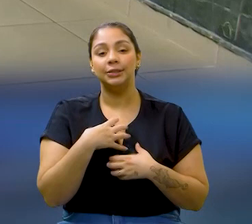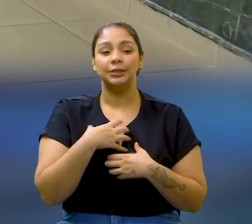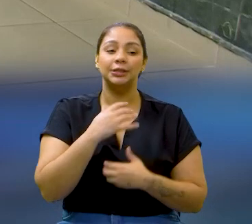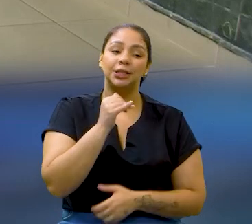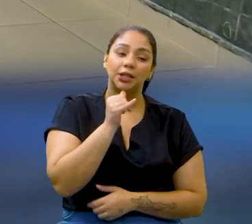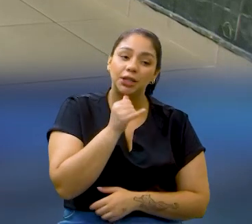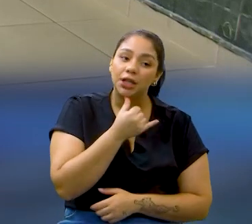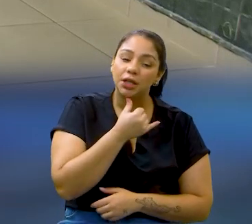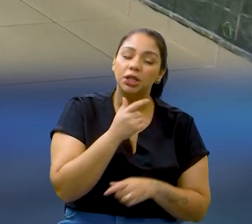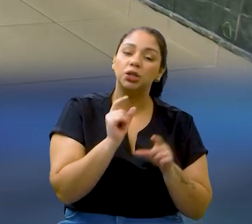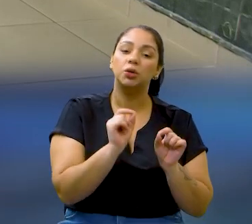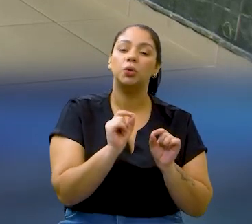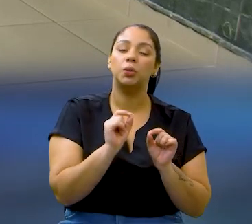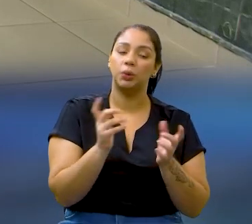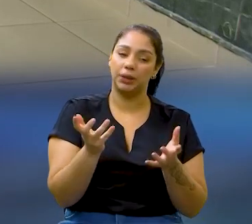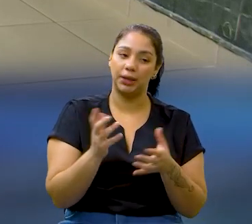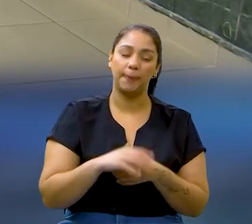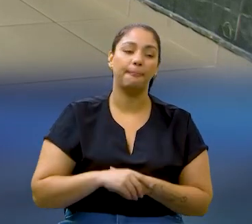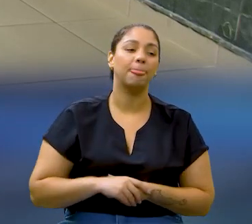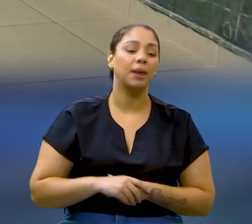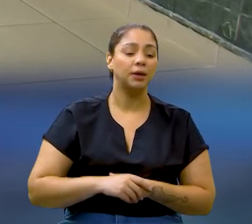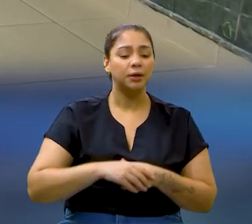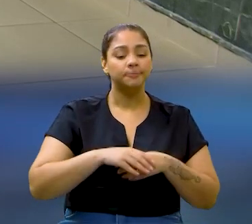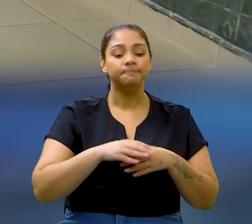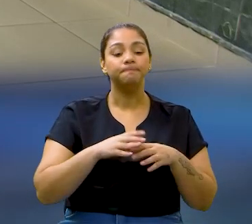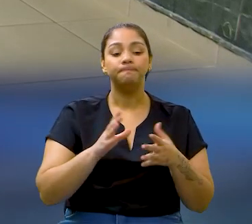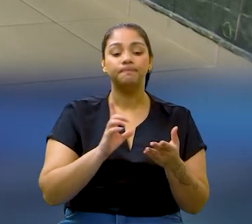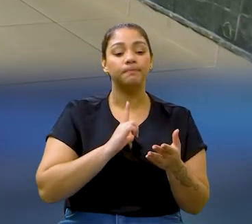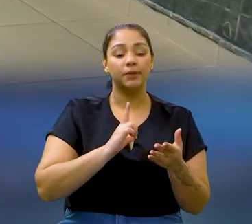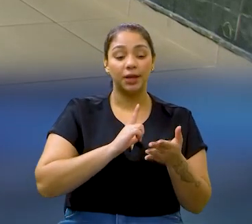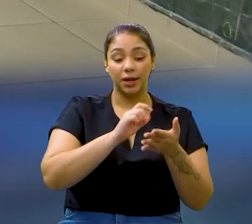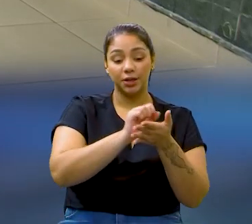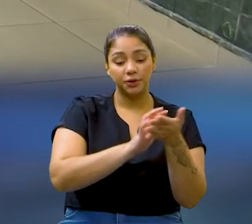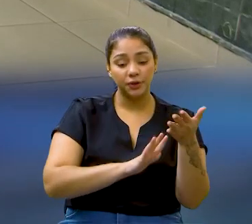muito triste de ter as nossas